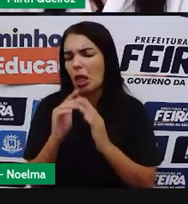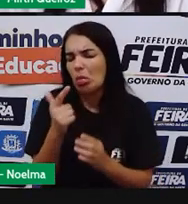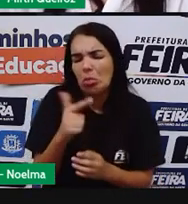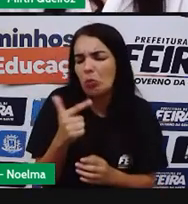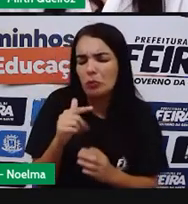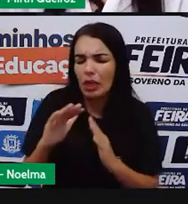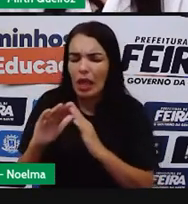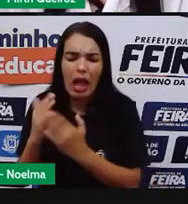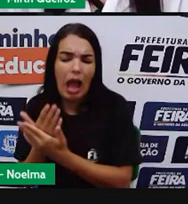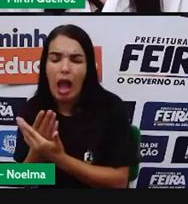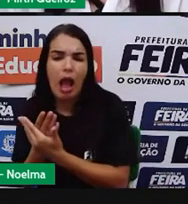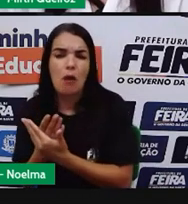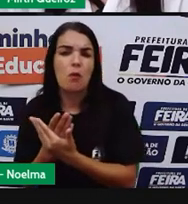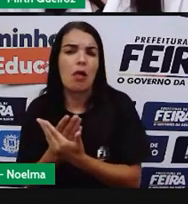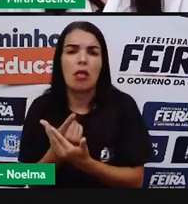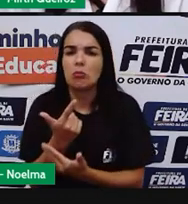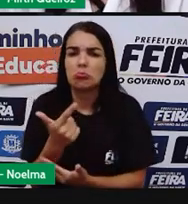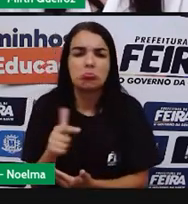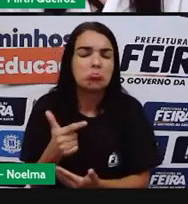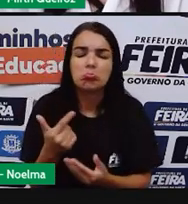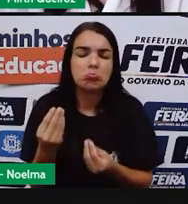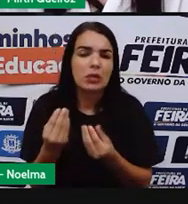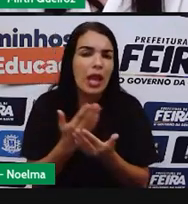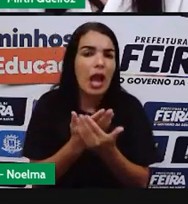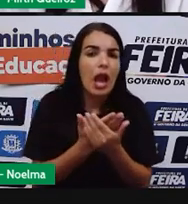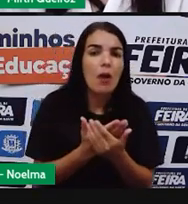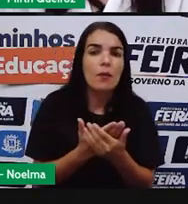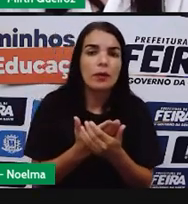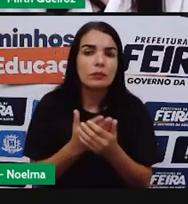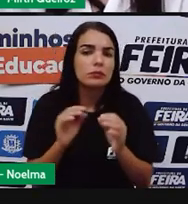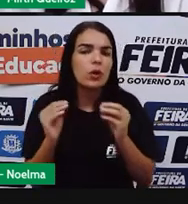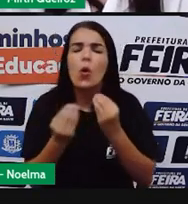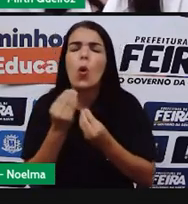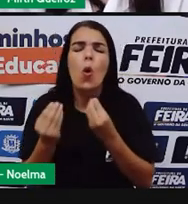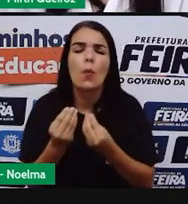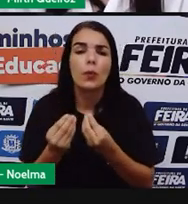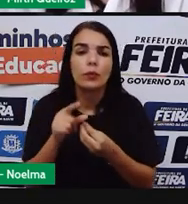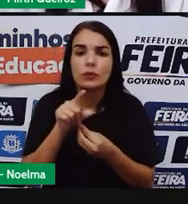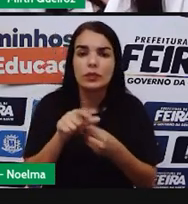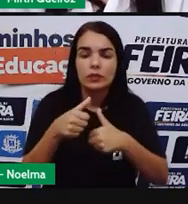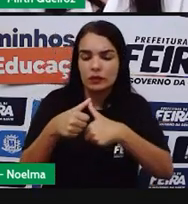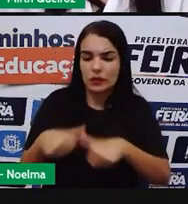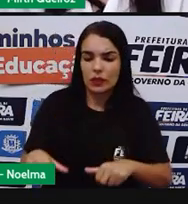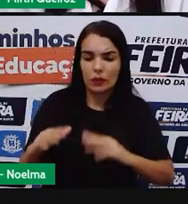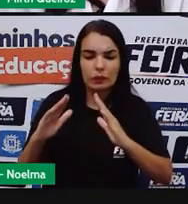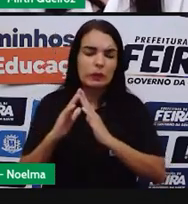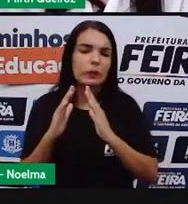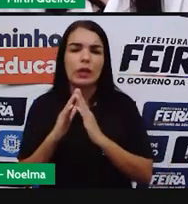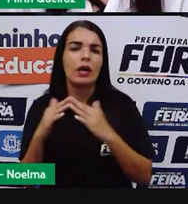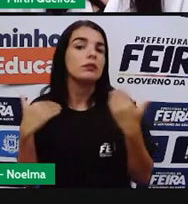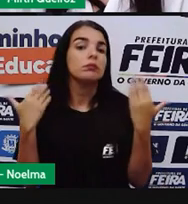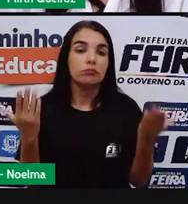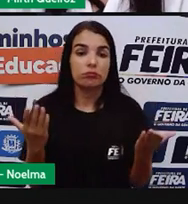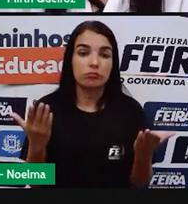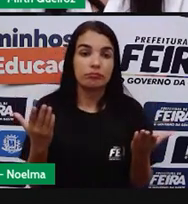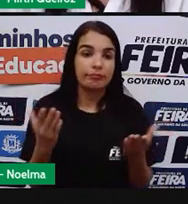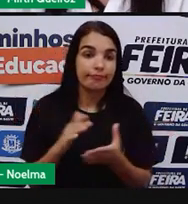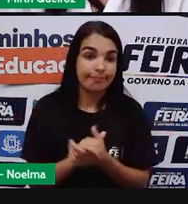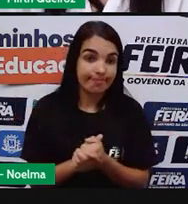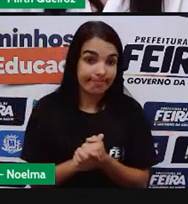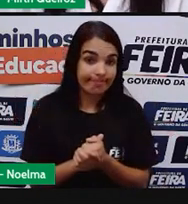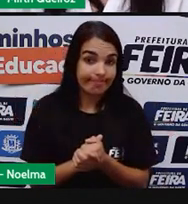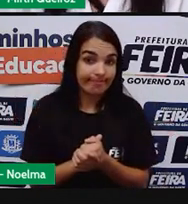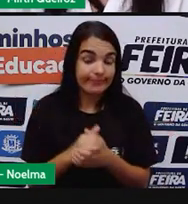aula e sem aí a escola, sem estudar? Como é que foi essa experiência aí para vocês? Como é que